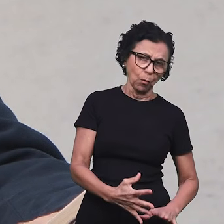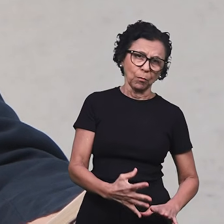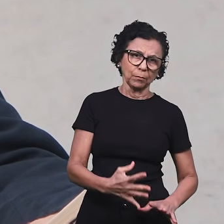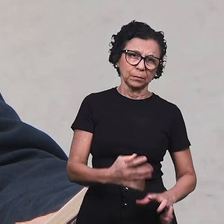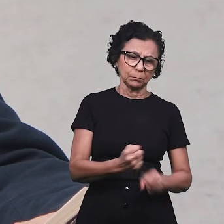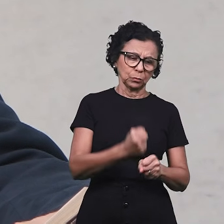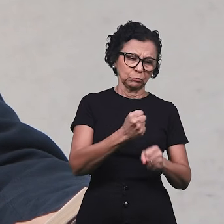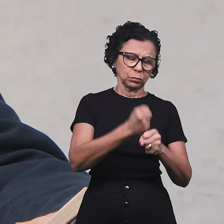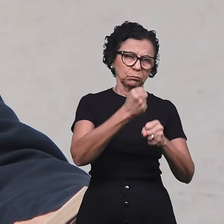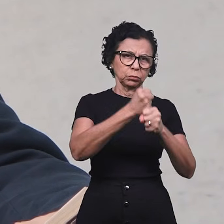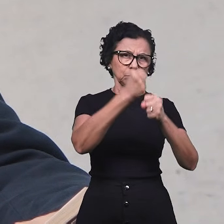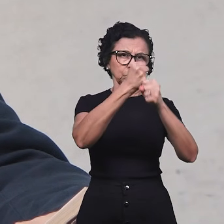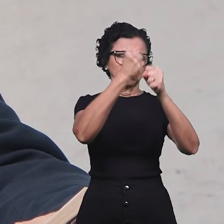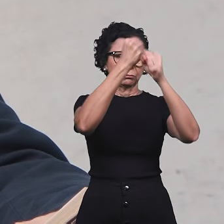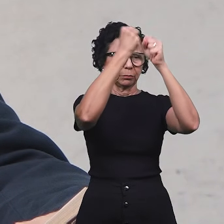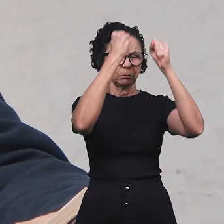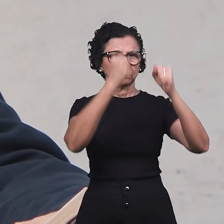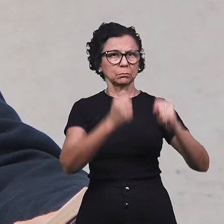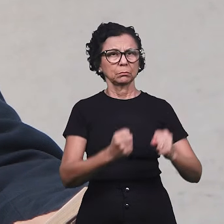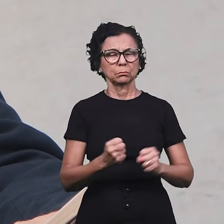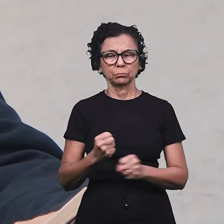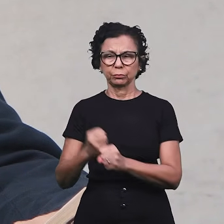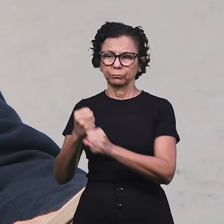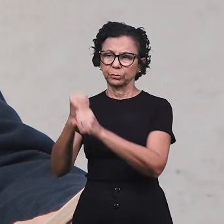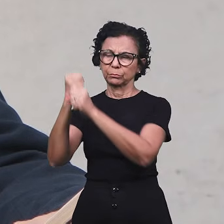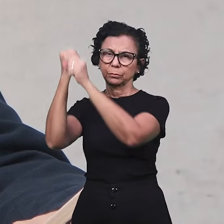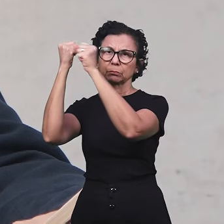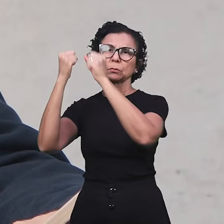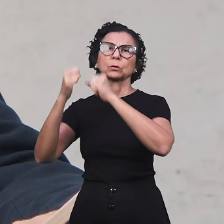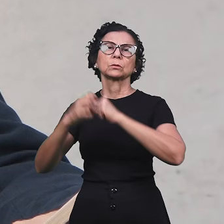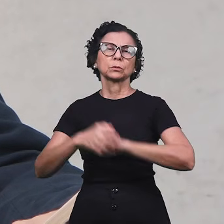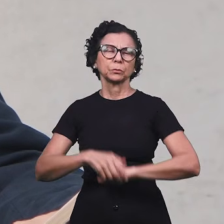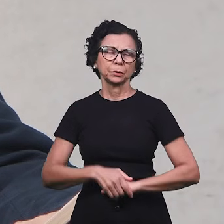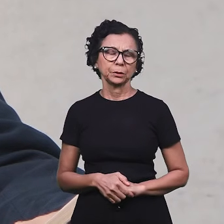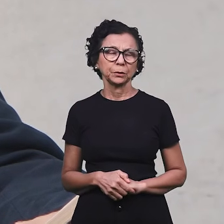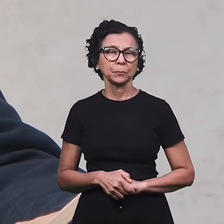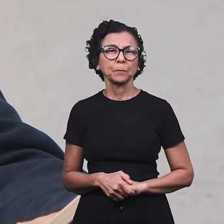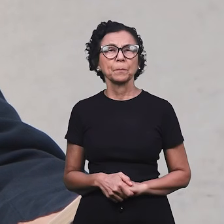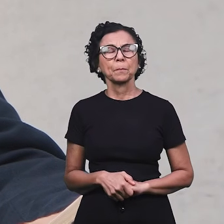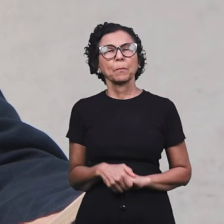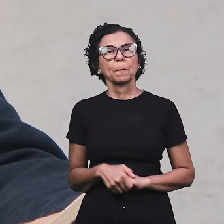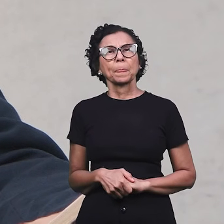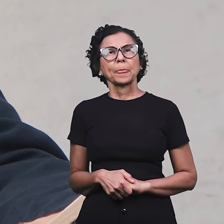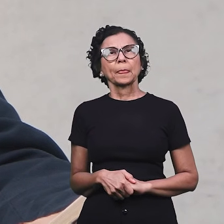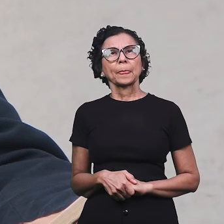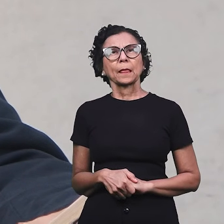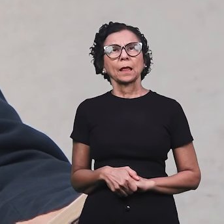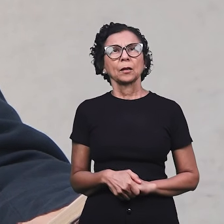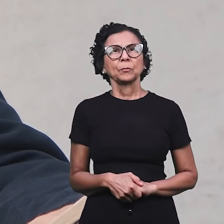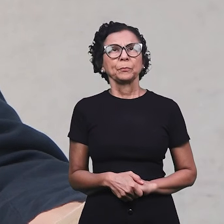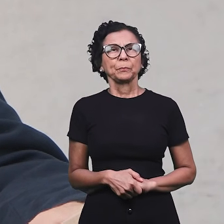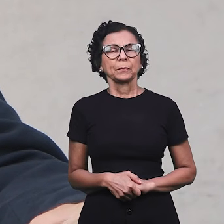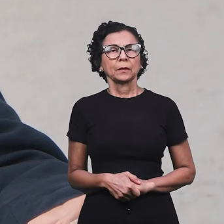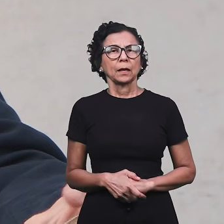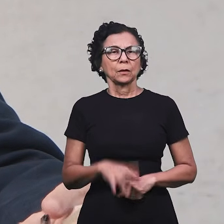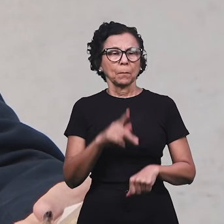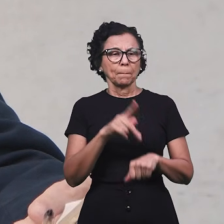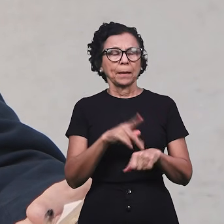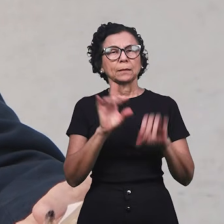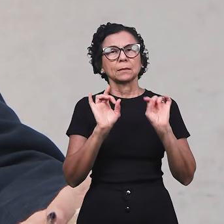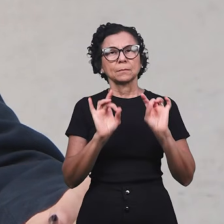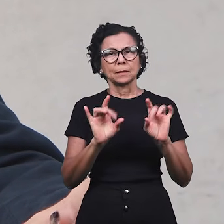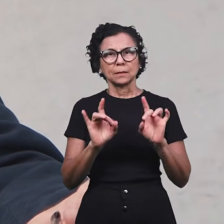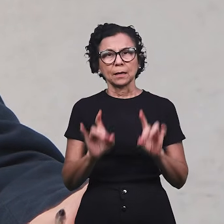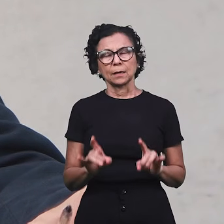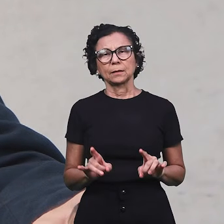pedras, né, os mesmos elementos, ele utilizou o mesmo, porque ele sabia que eram elementos especiais, não